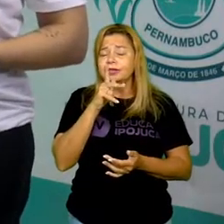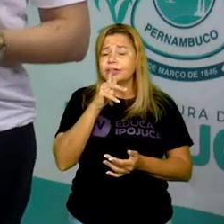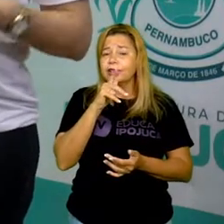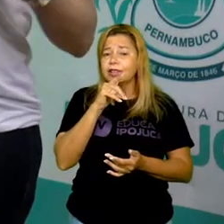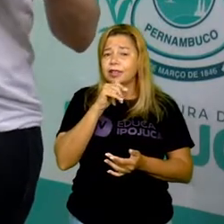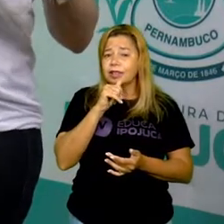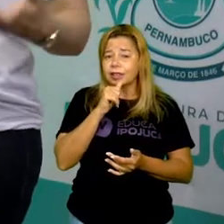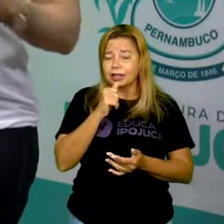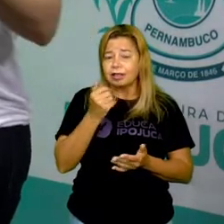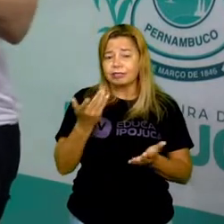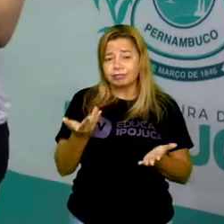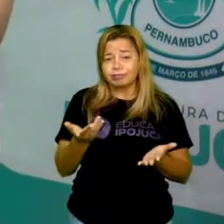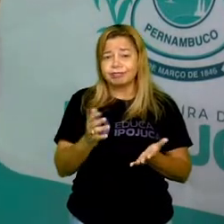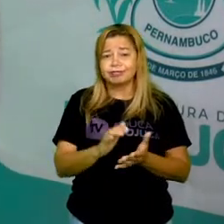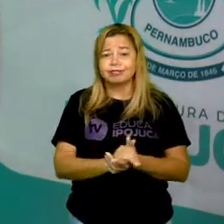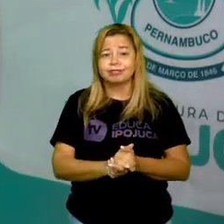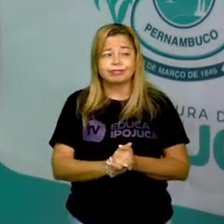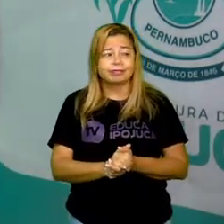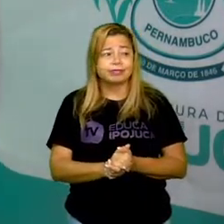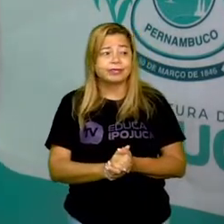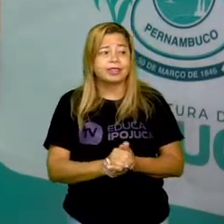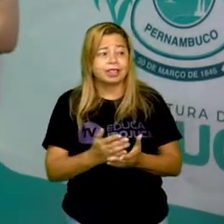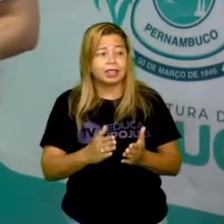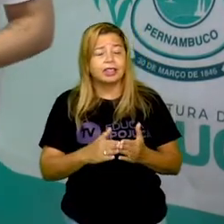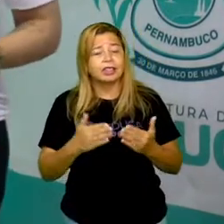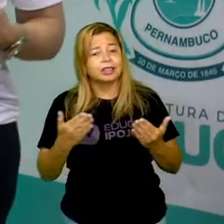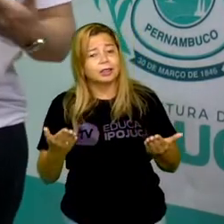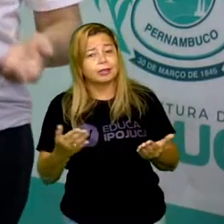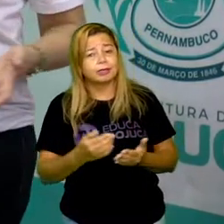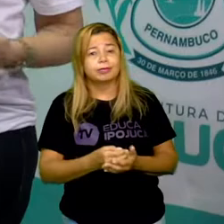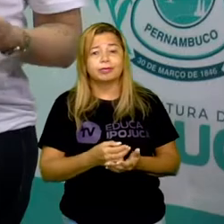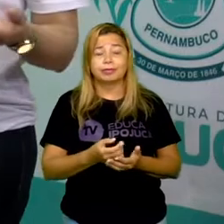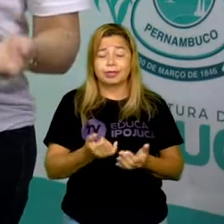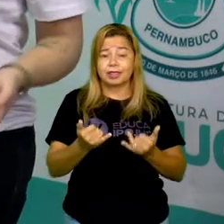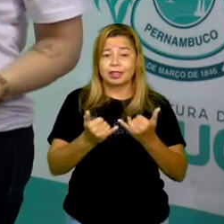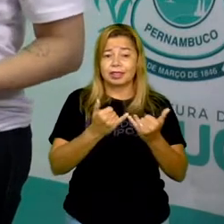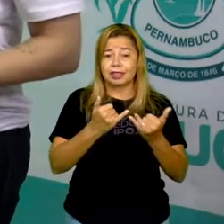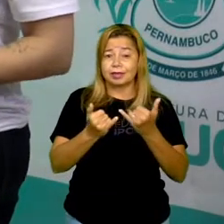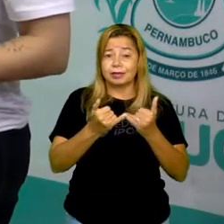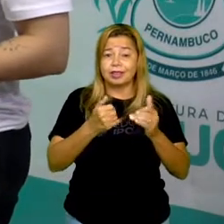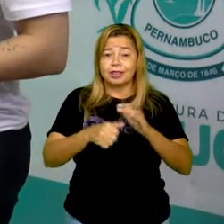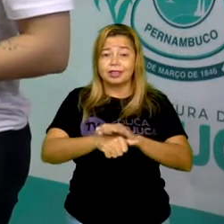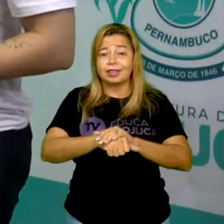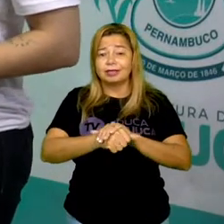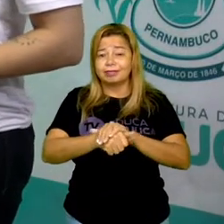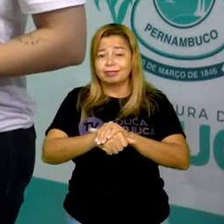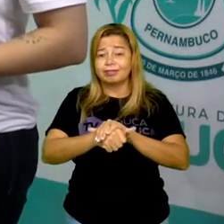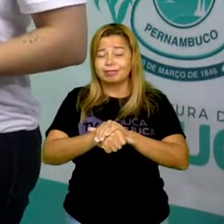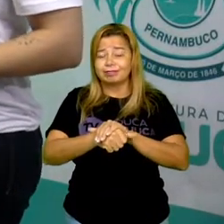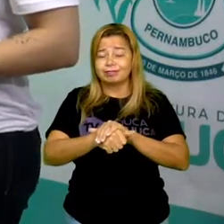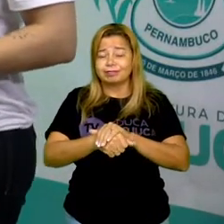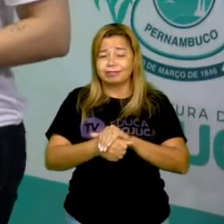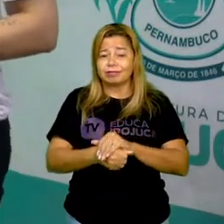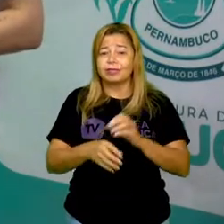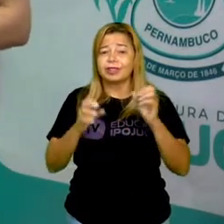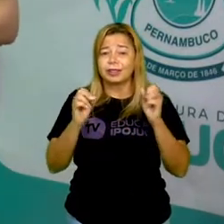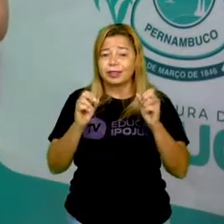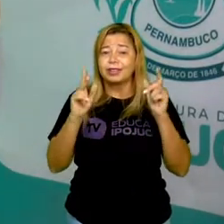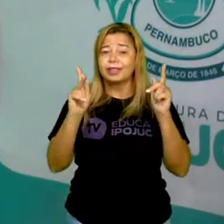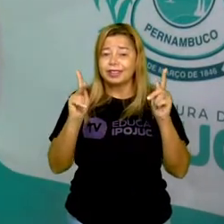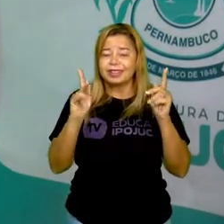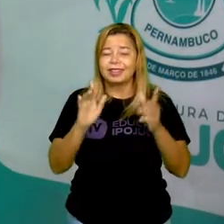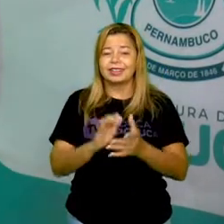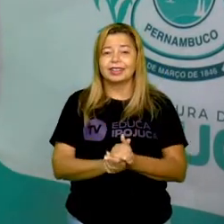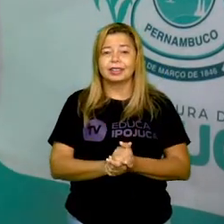assemelhando aí né, a essas mesmas características que são da tartaruga, ok? E aí nós temos um